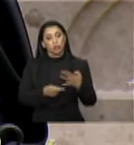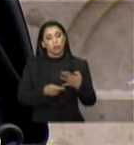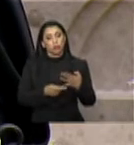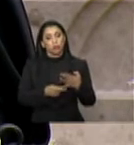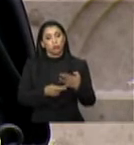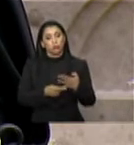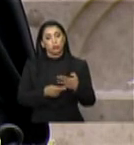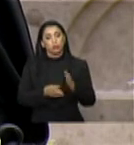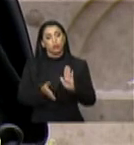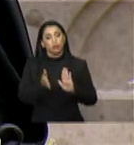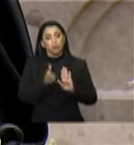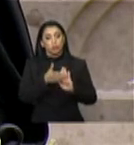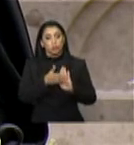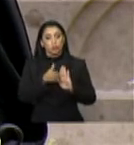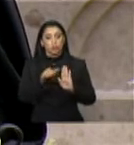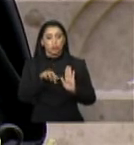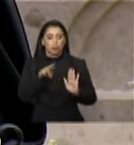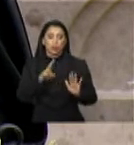depois